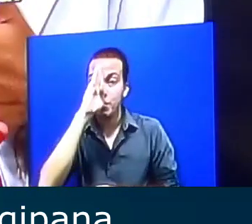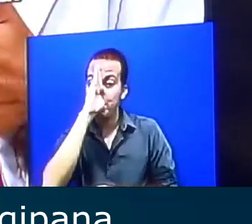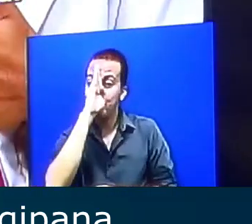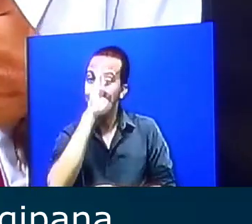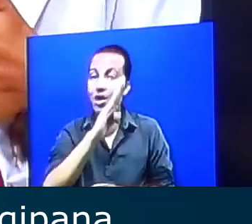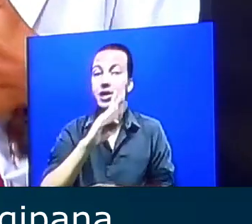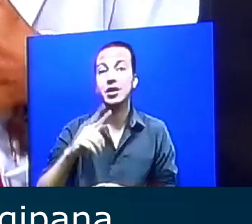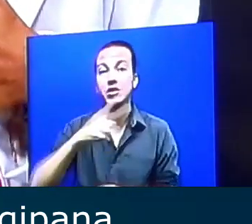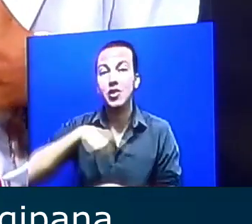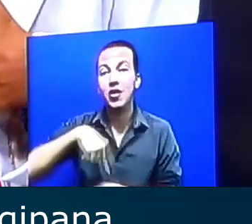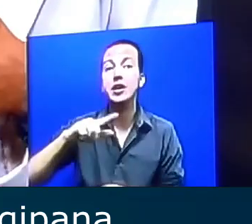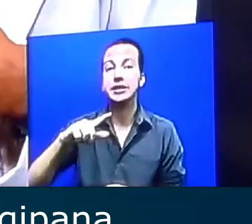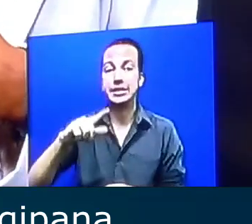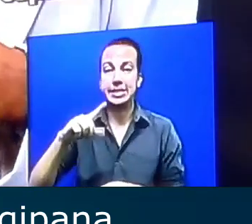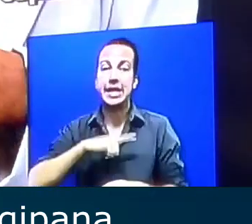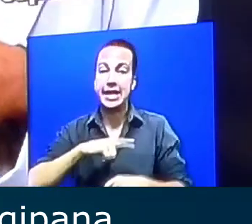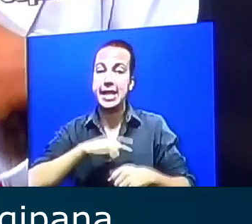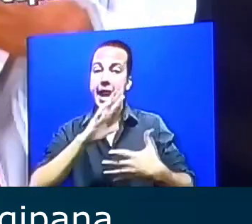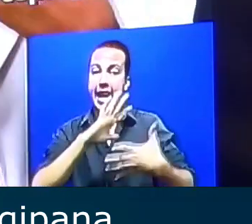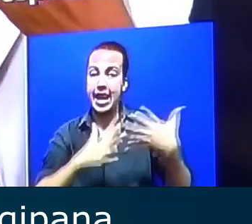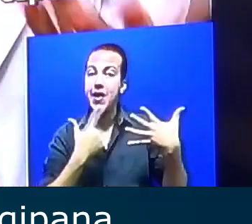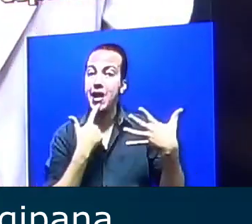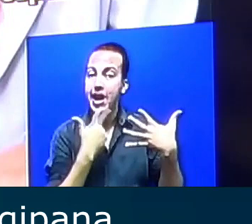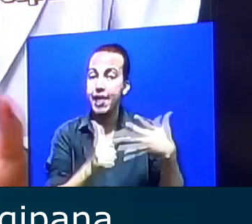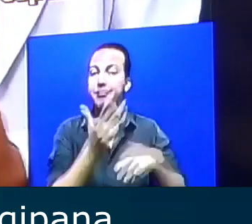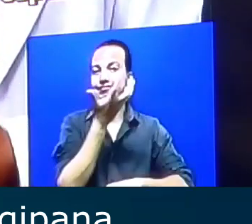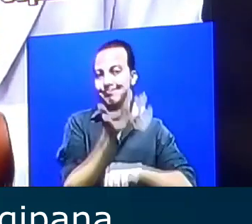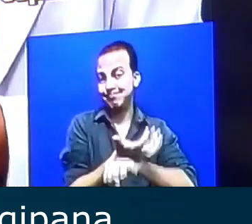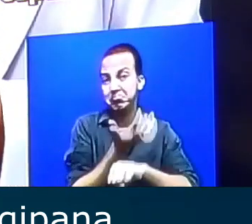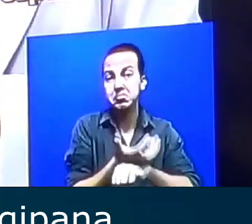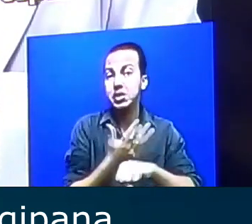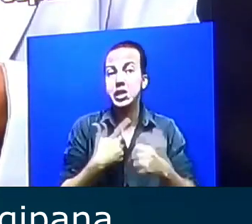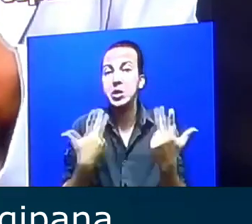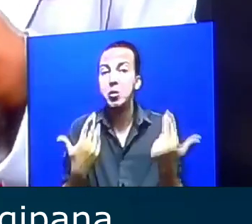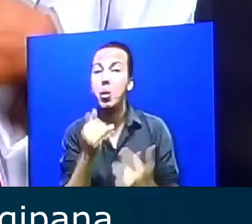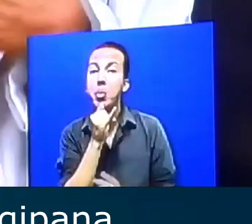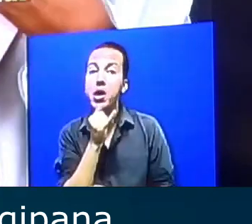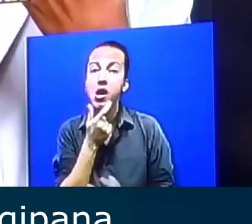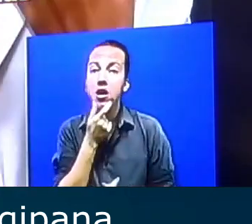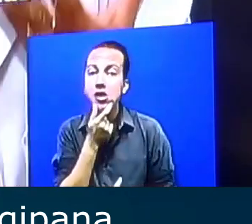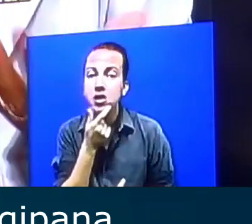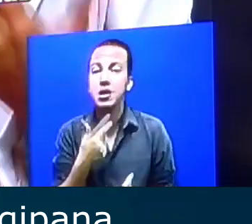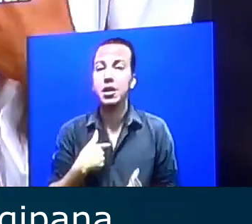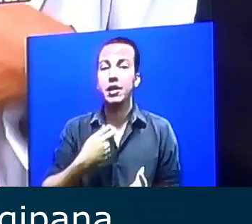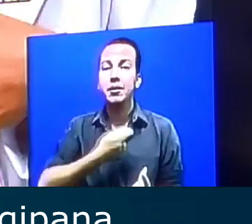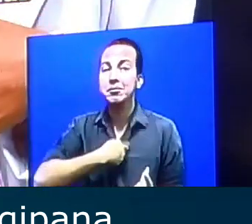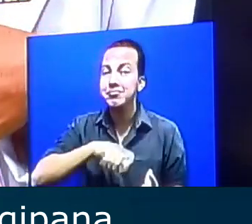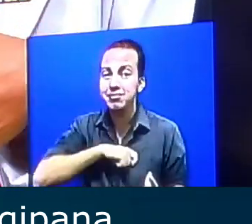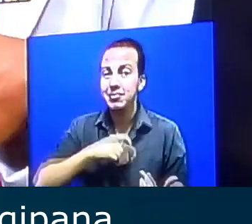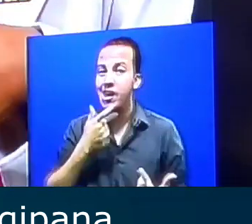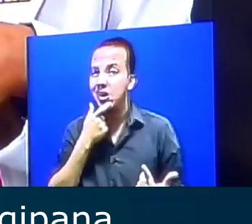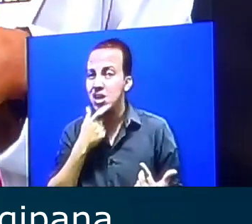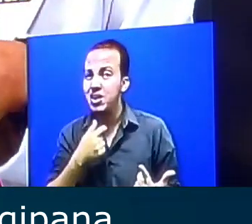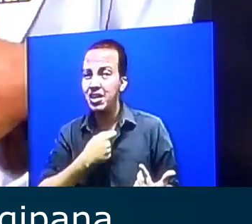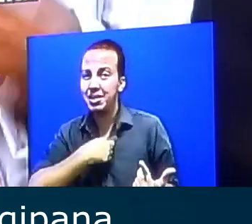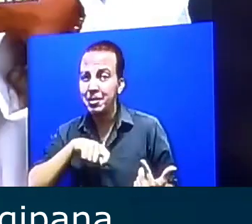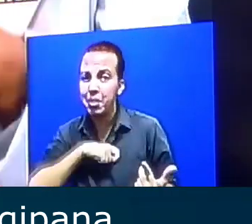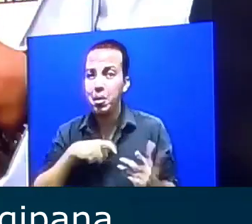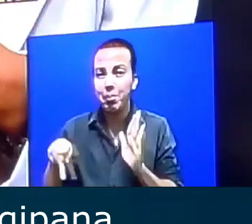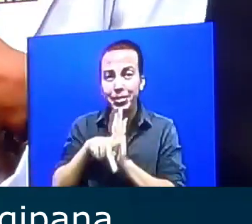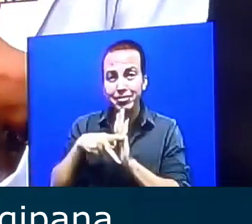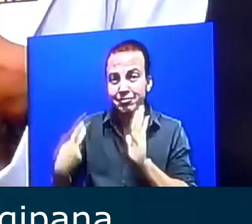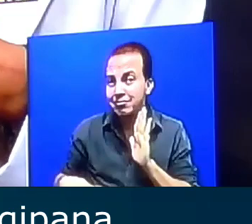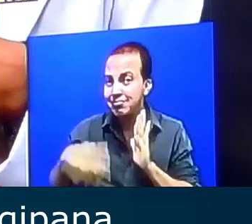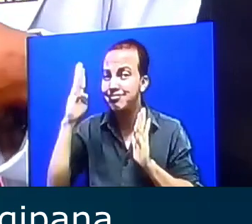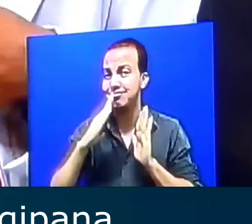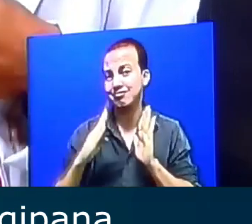do ensino regular, assim como a gente tem outras disciplinas como inglês, como espanhol, que não são as nossas línguas próprias, né? Mas existe